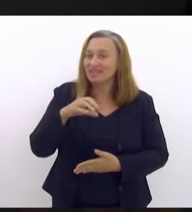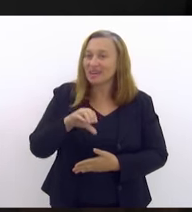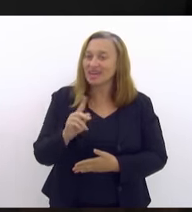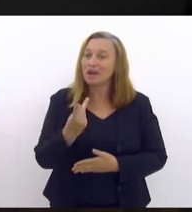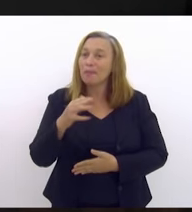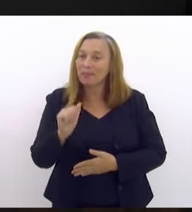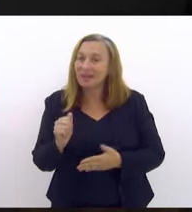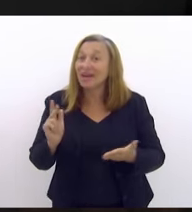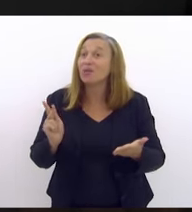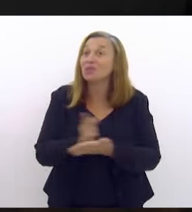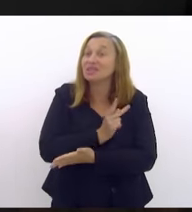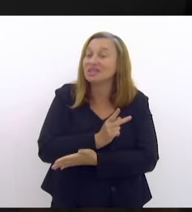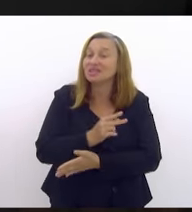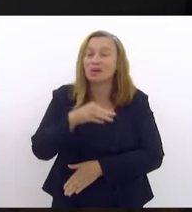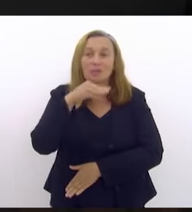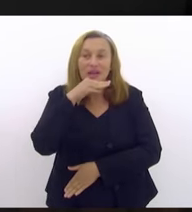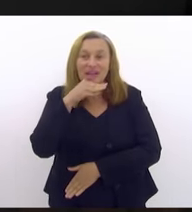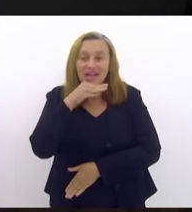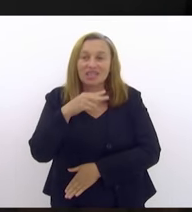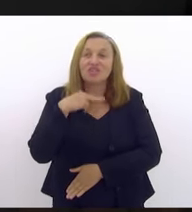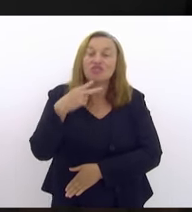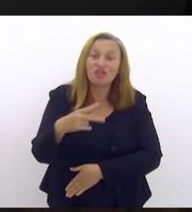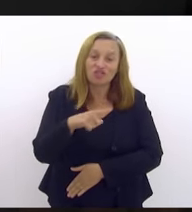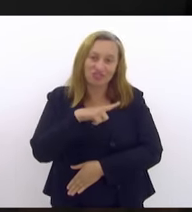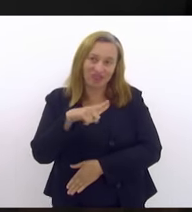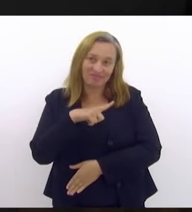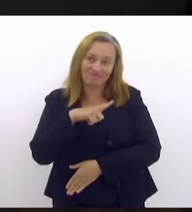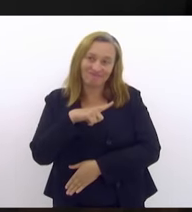aconteceu. Hoje Mangaratiba tem voz.